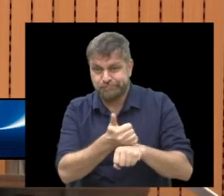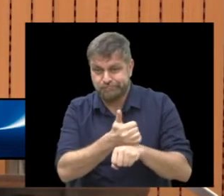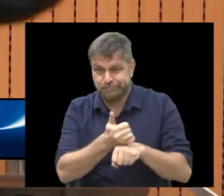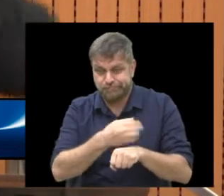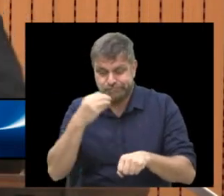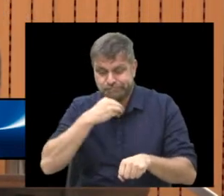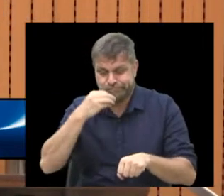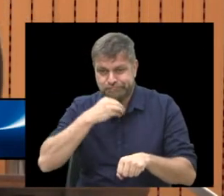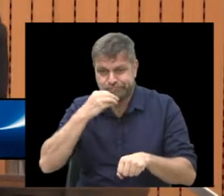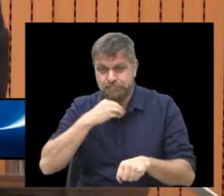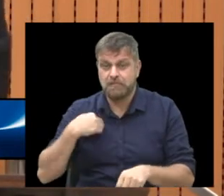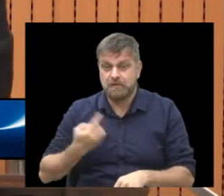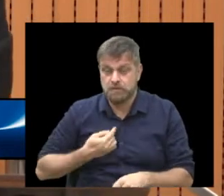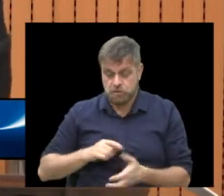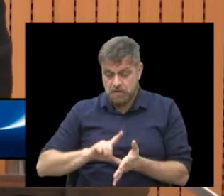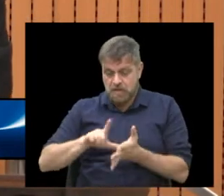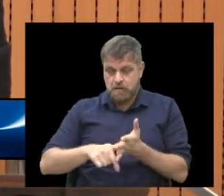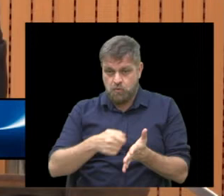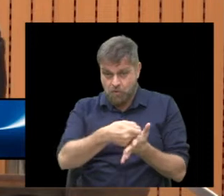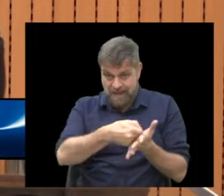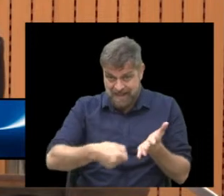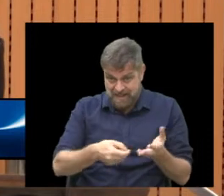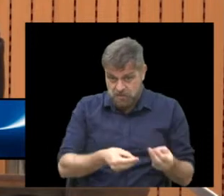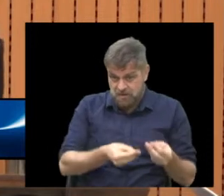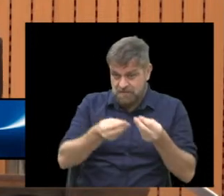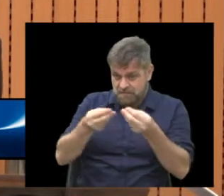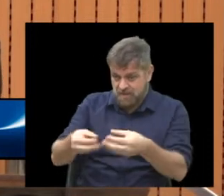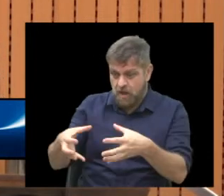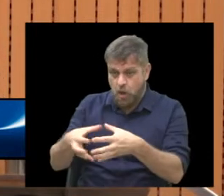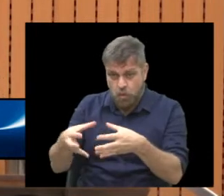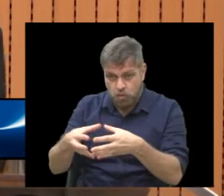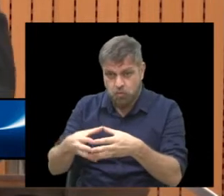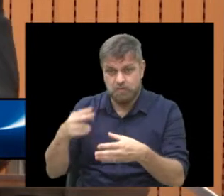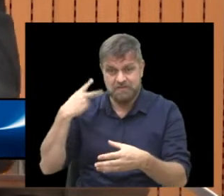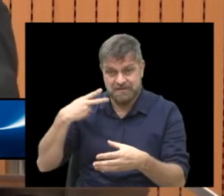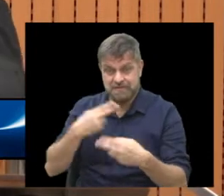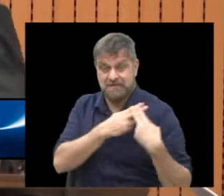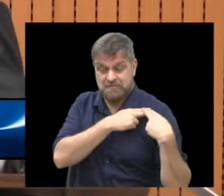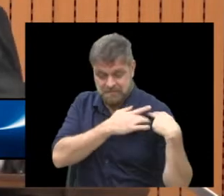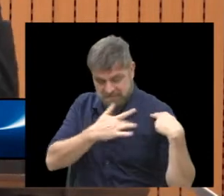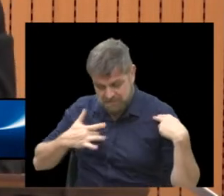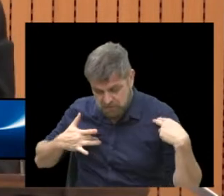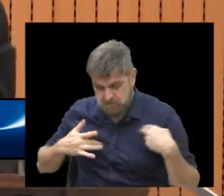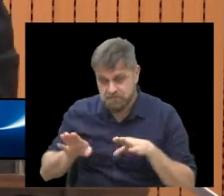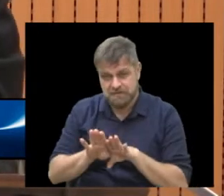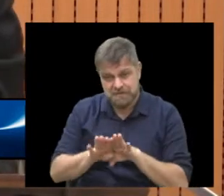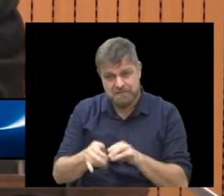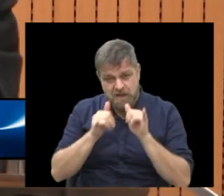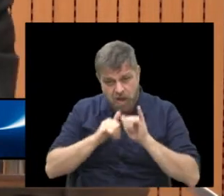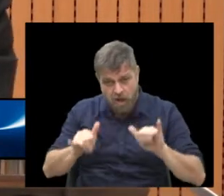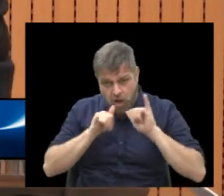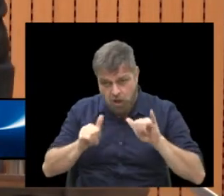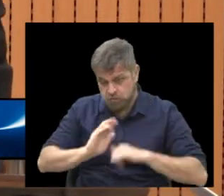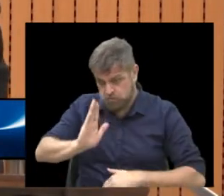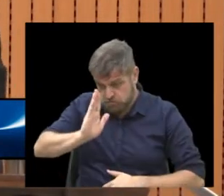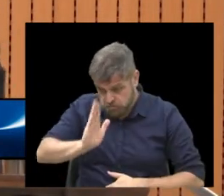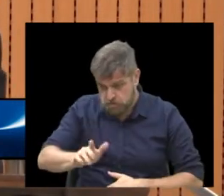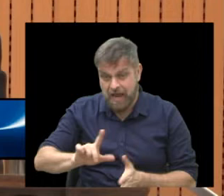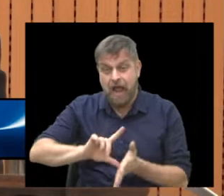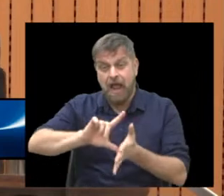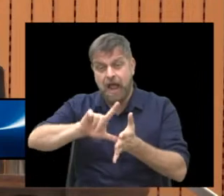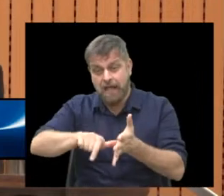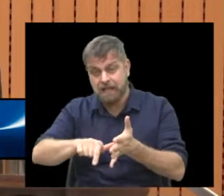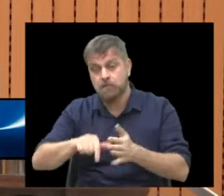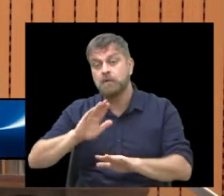um relatório depois para a Comissão de Saúde, que vai subsidiar nossas diligências lá, mas quero já também anunciar um próximo momento